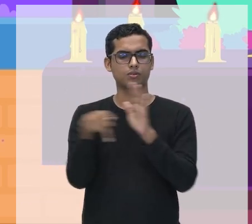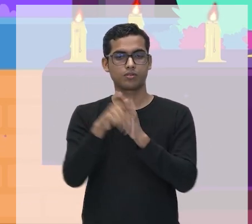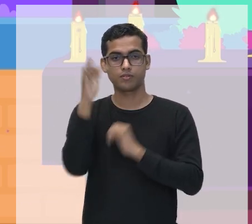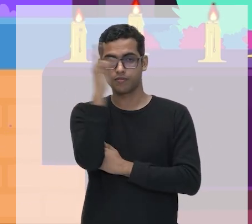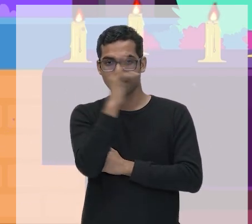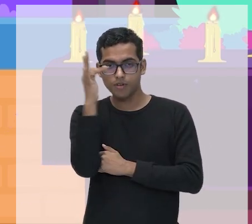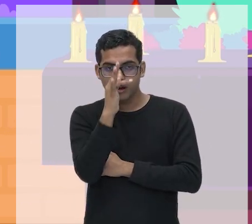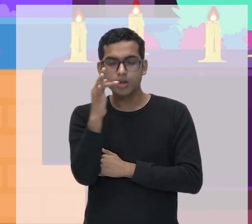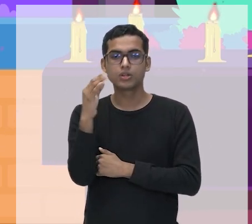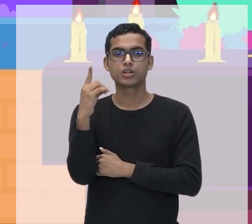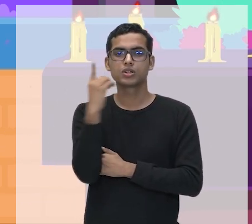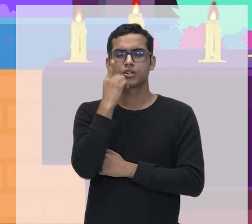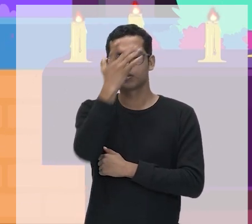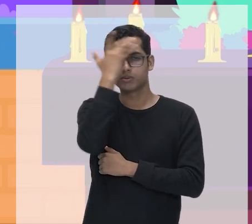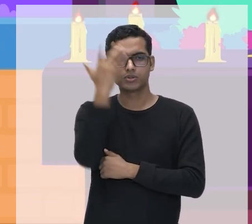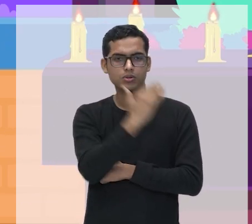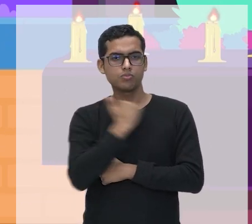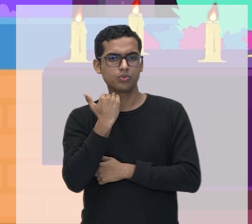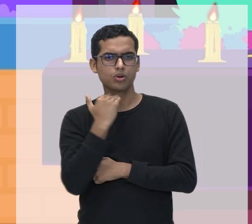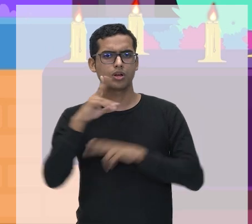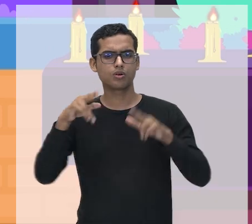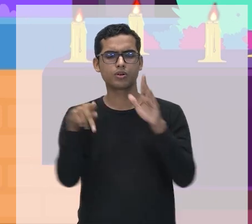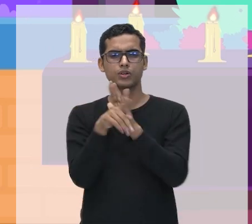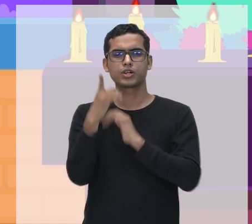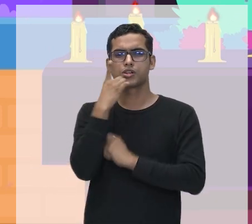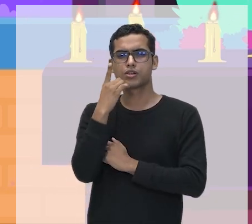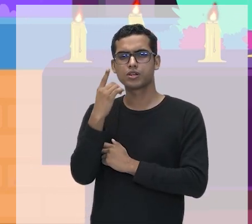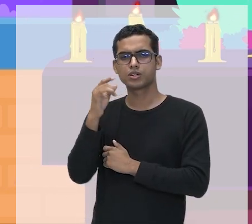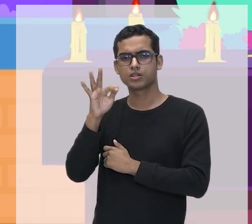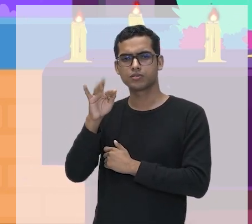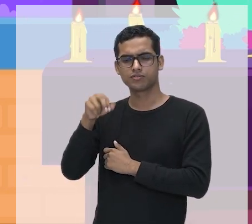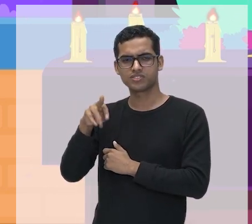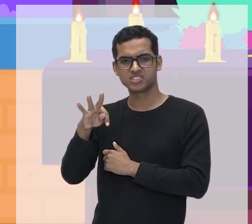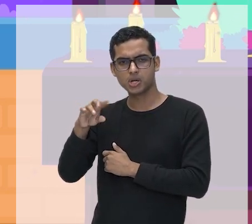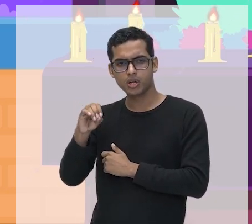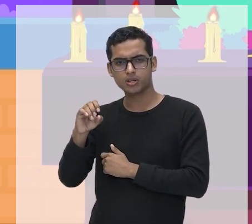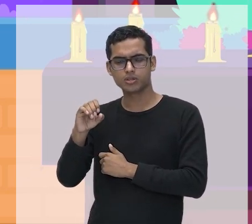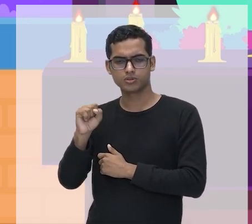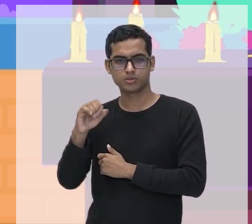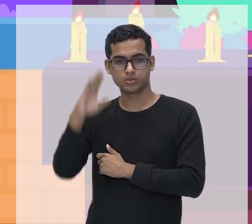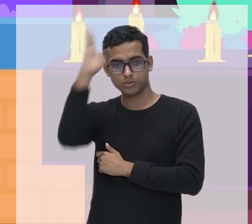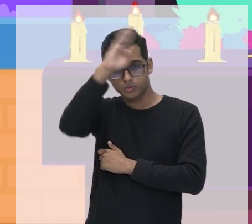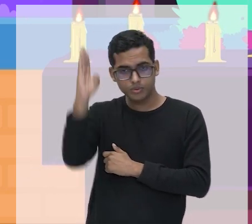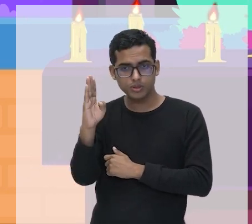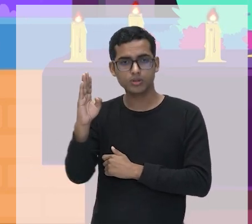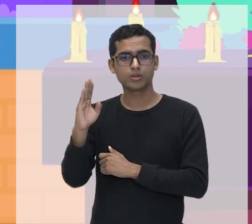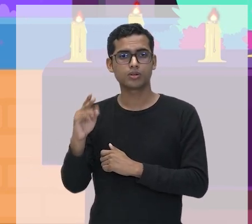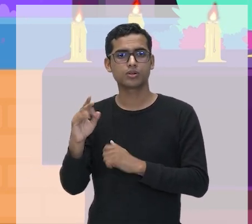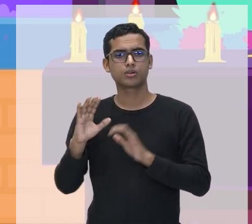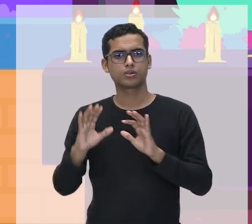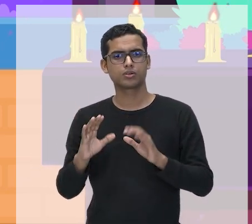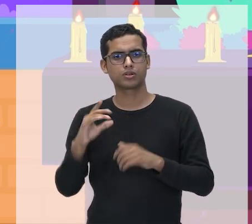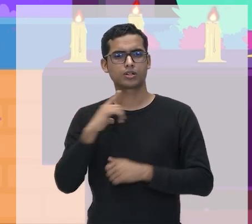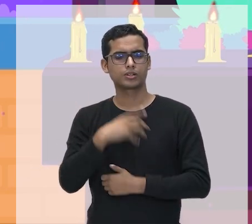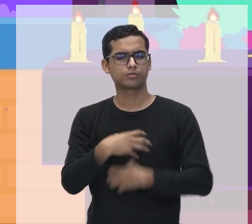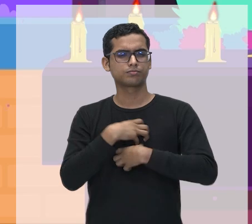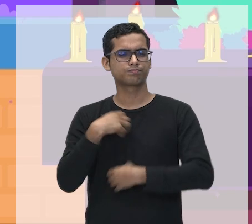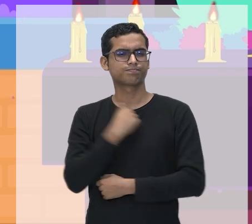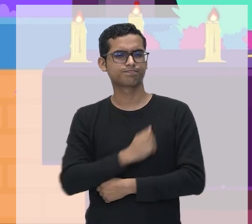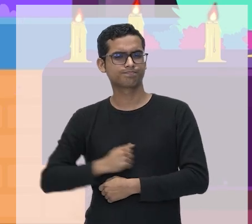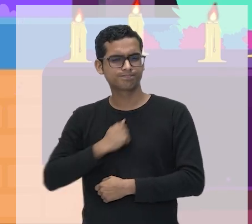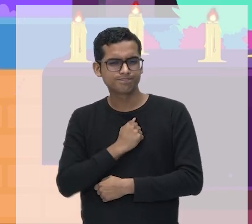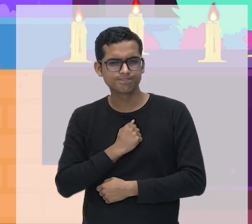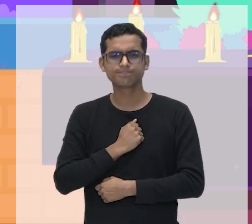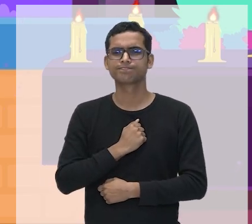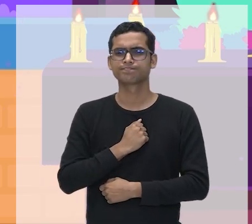mexicanos dão ao nosso Dia de Finados. Aqui no Brasil, geralmente este dia é vivido com saudades em